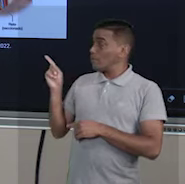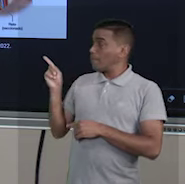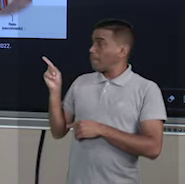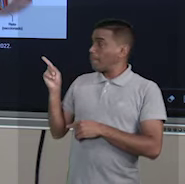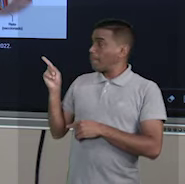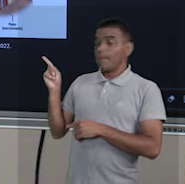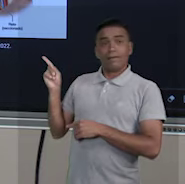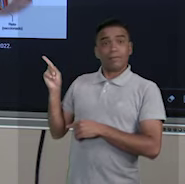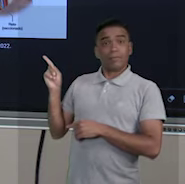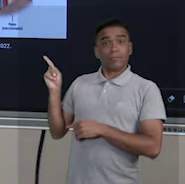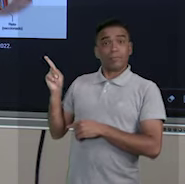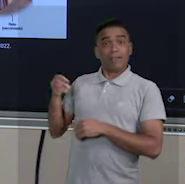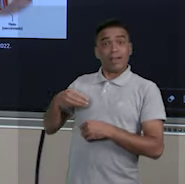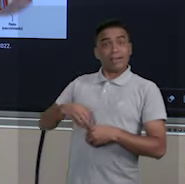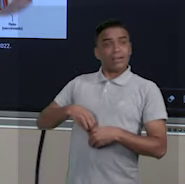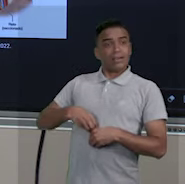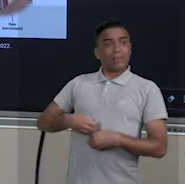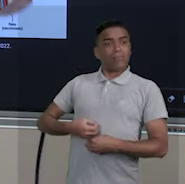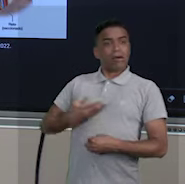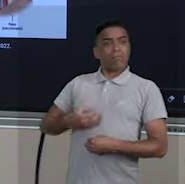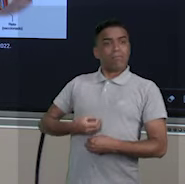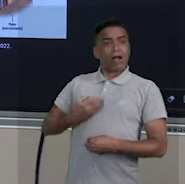esse sangue depois para